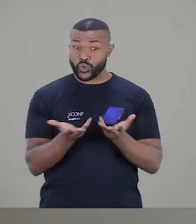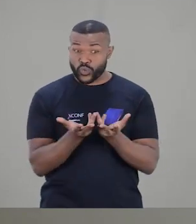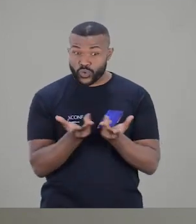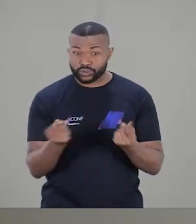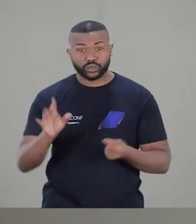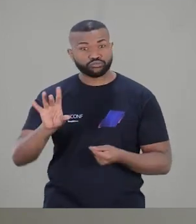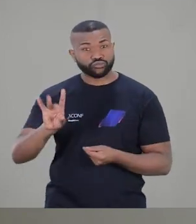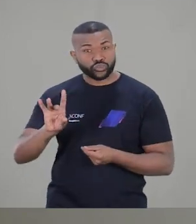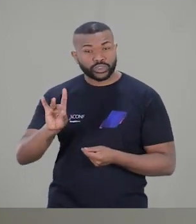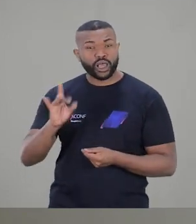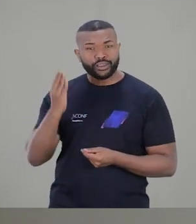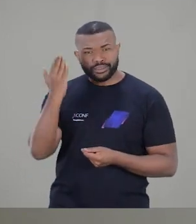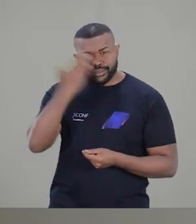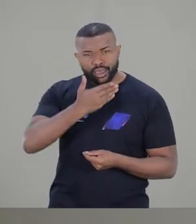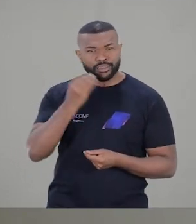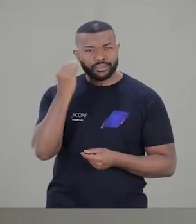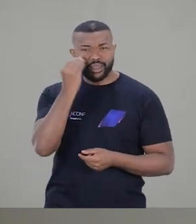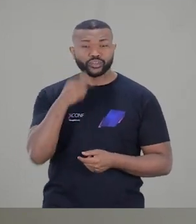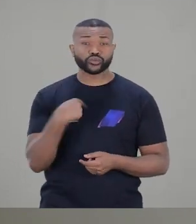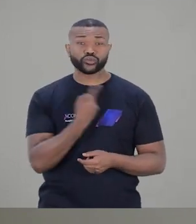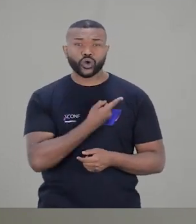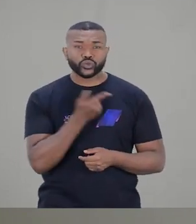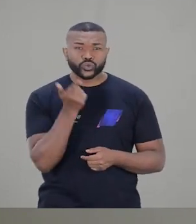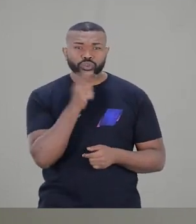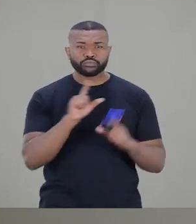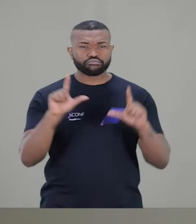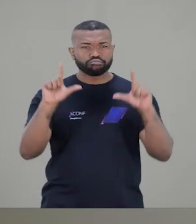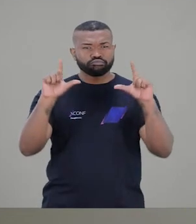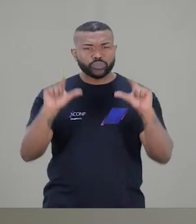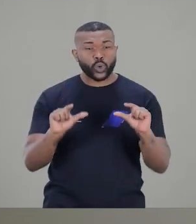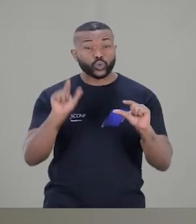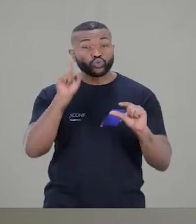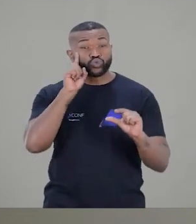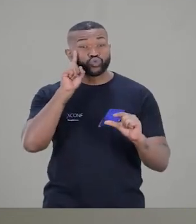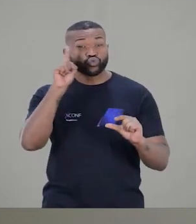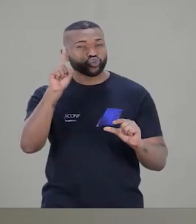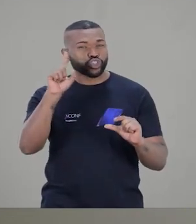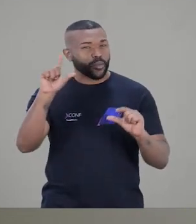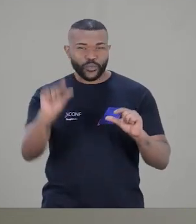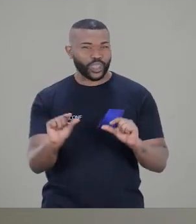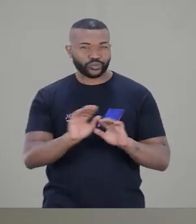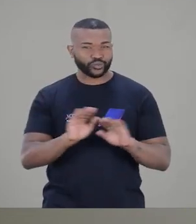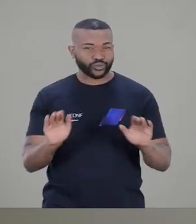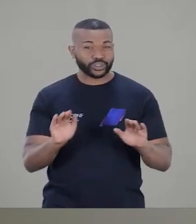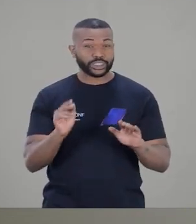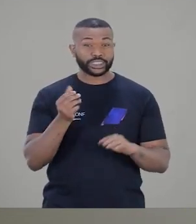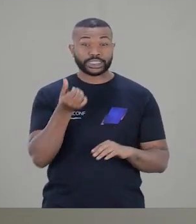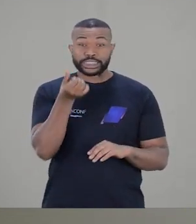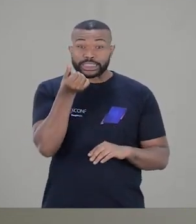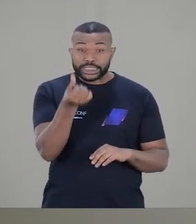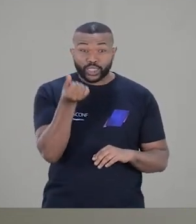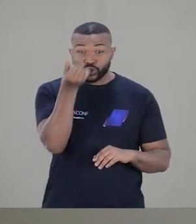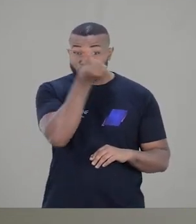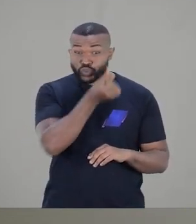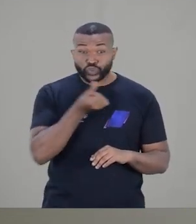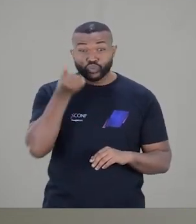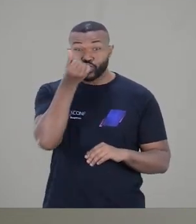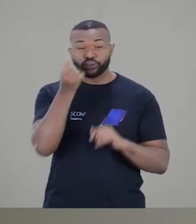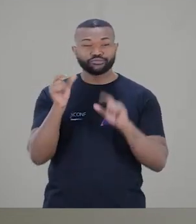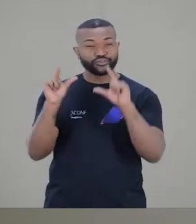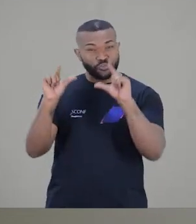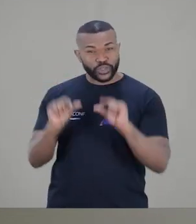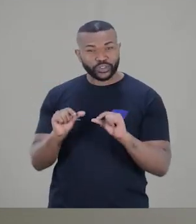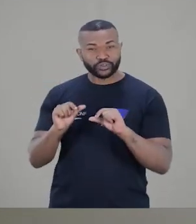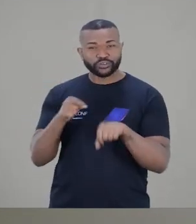de automatização de testes, a gente já conseguiu reduzir quase um dia já, ou seja, já são 6 horas ali de redução